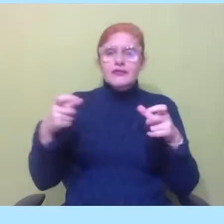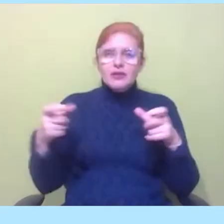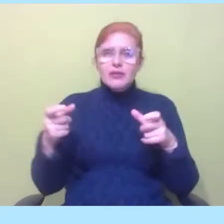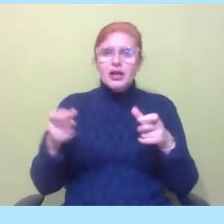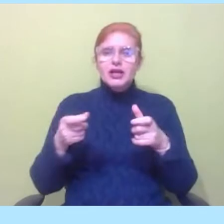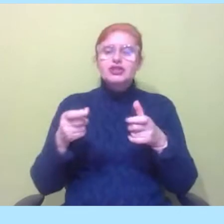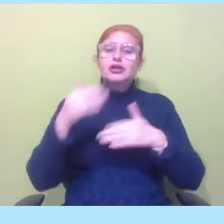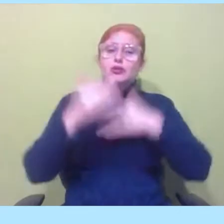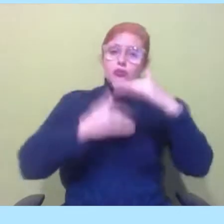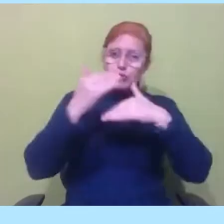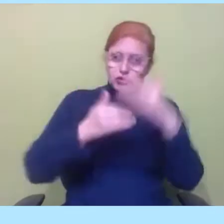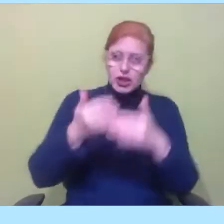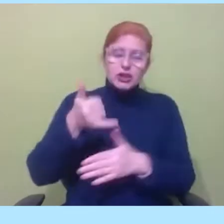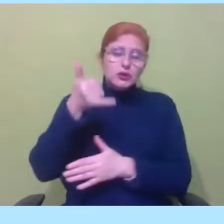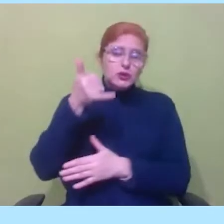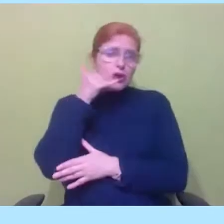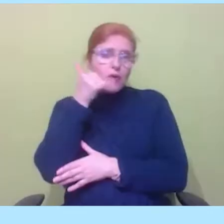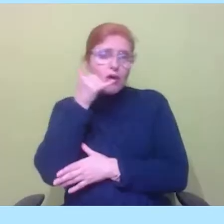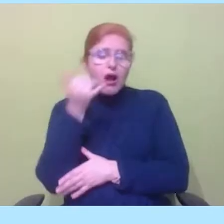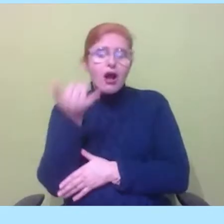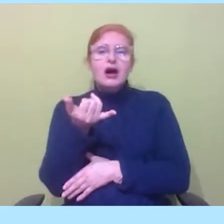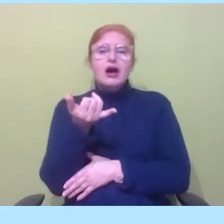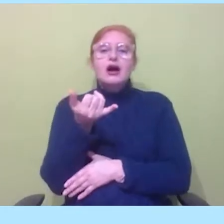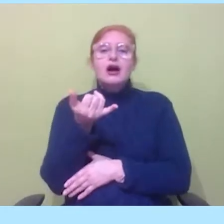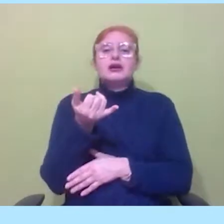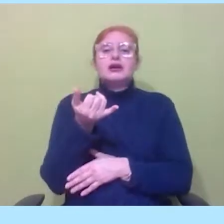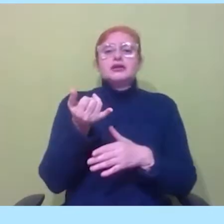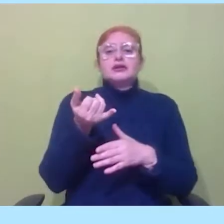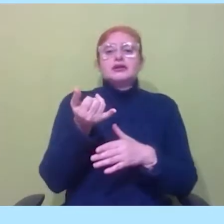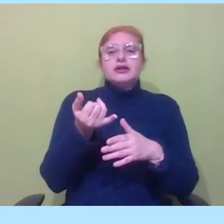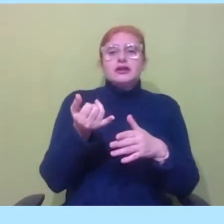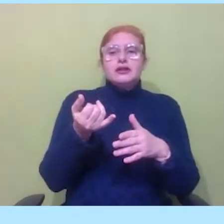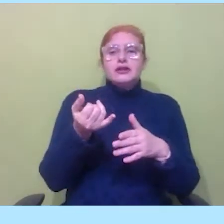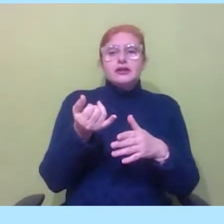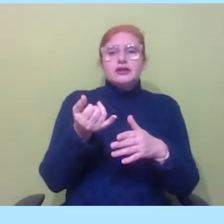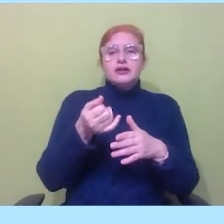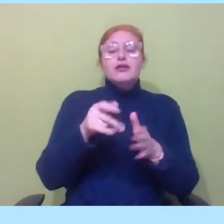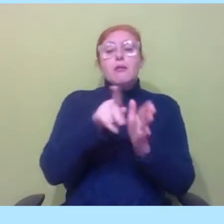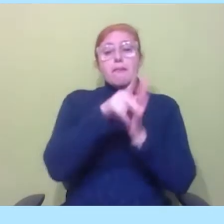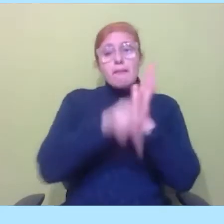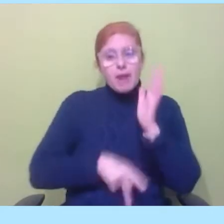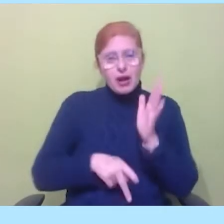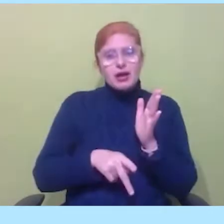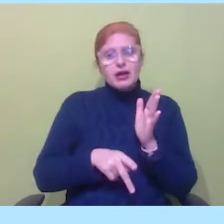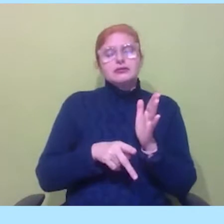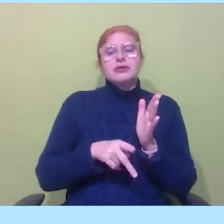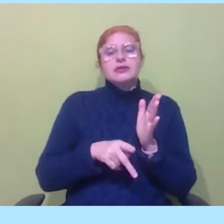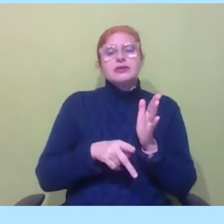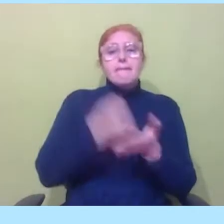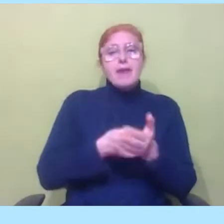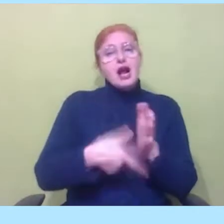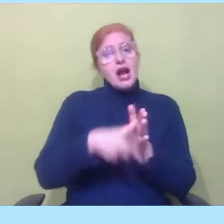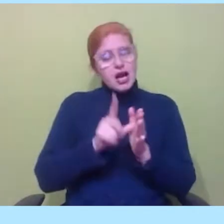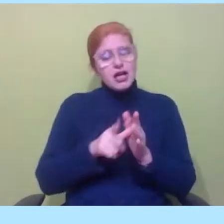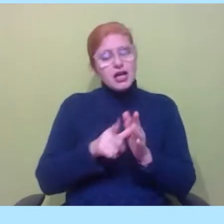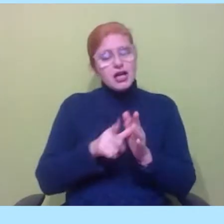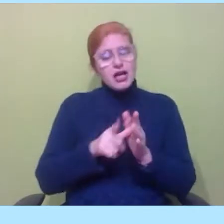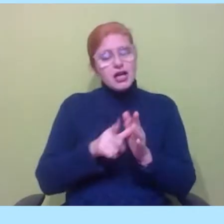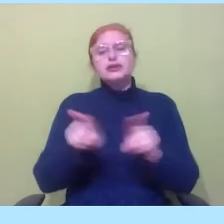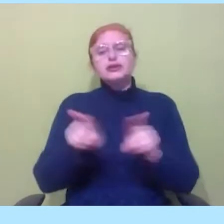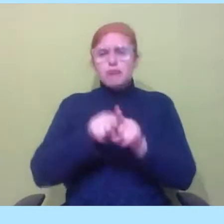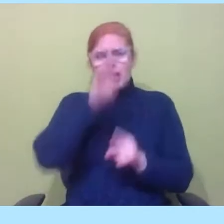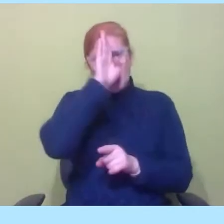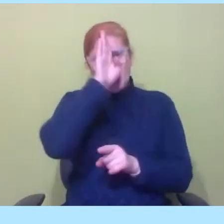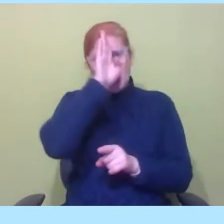dá pelos planos pré-pagos, os planos com serviços gratuitos, né, entre aspas, mas